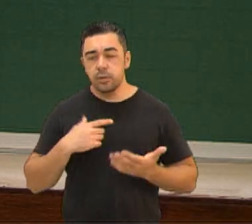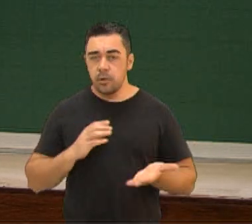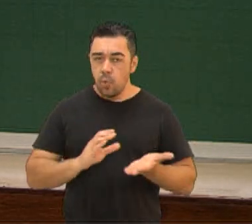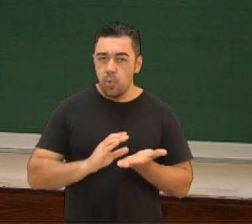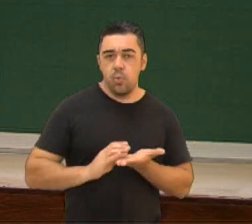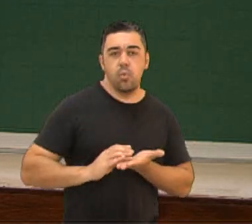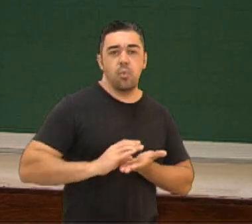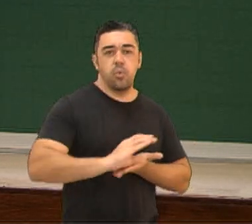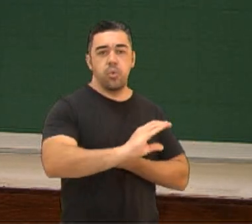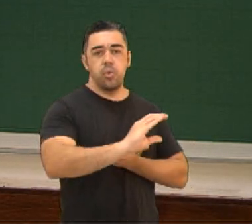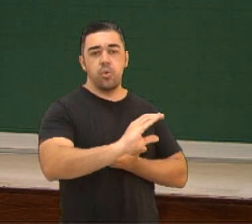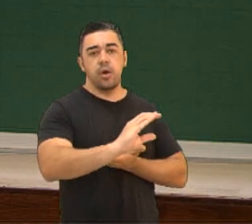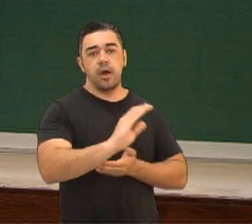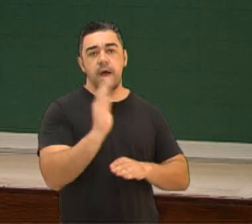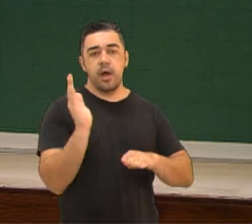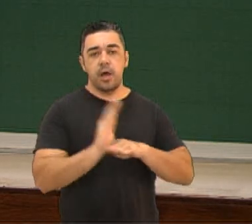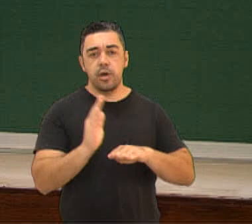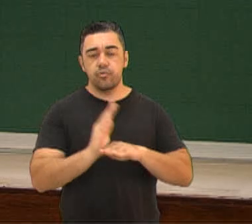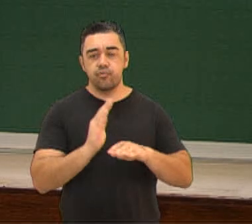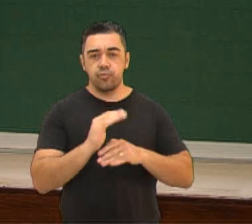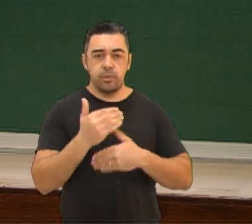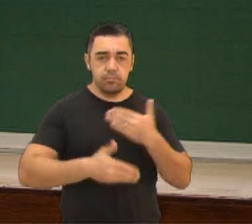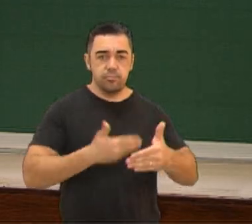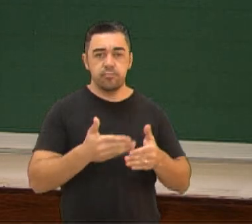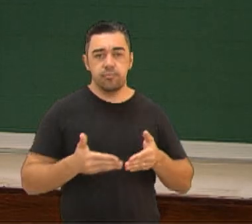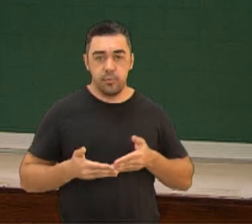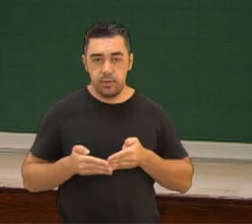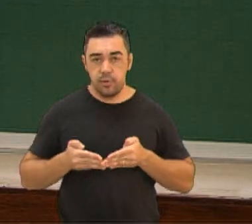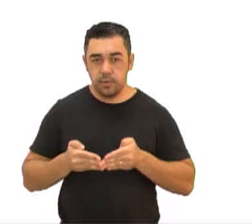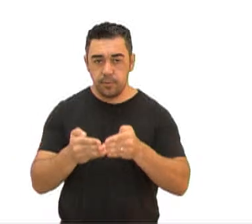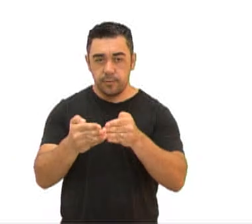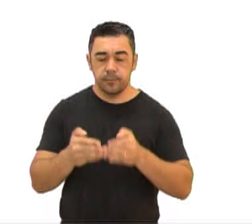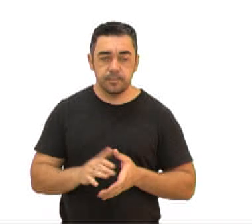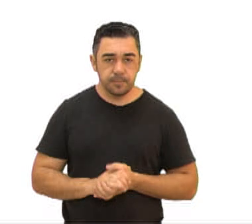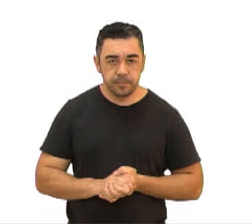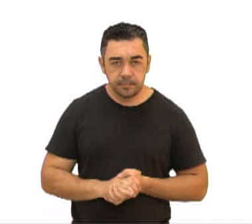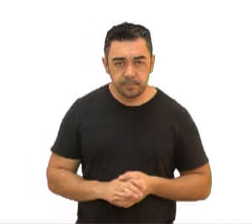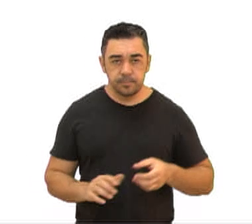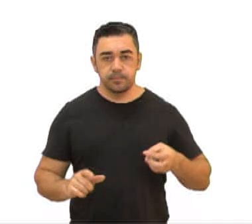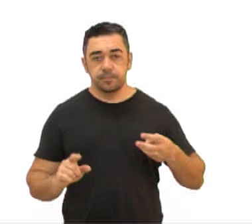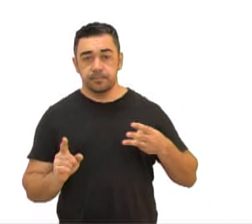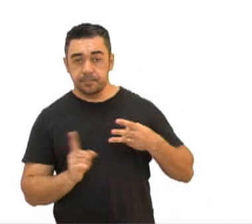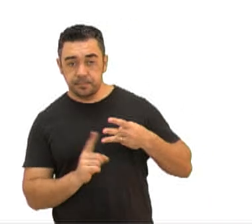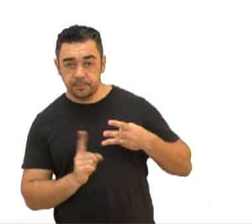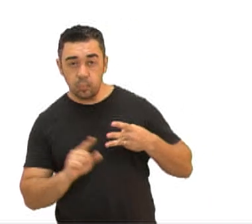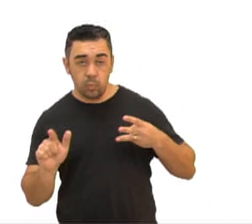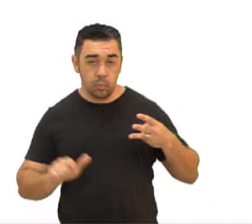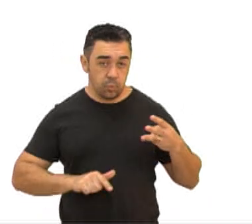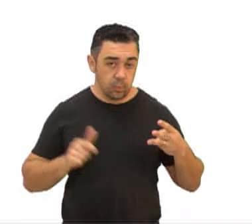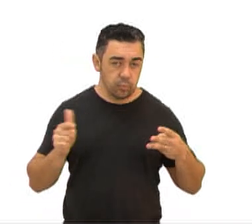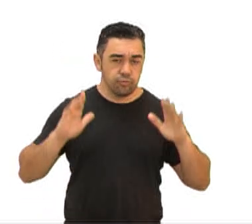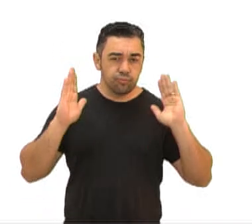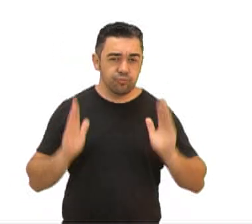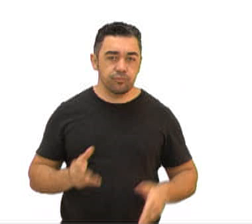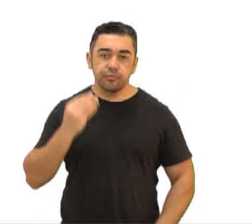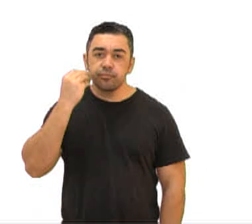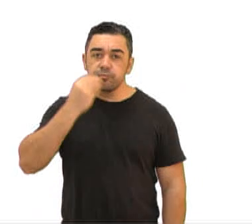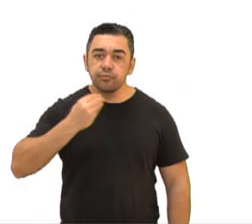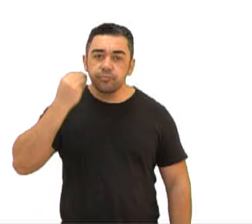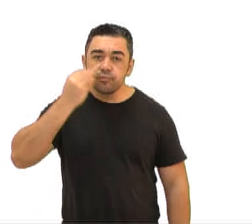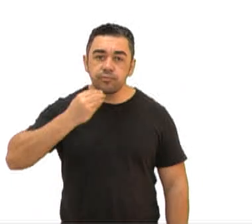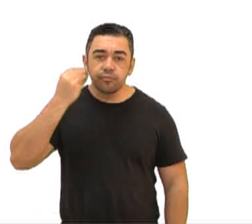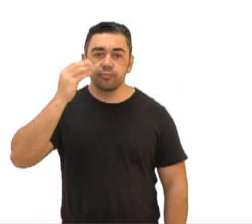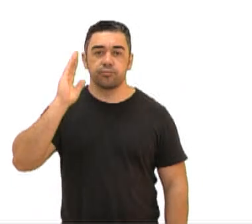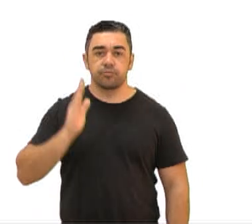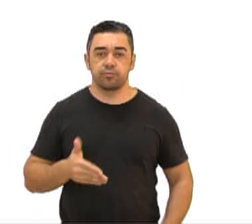resolvem, então, investir nessas grandes navegações. Outro ponto, eles tinham já uma experiência em